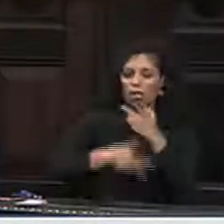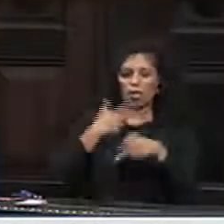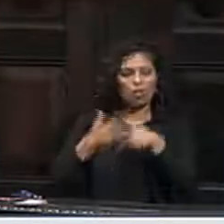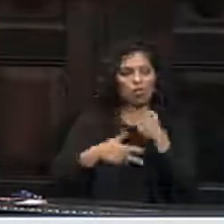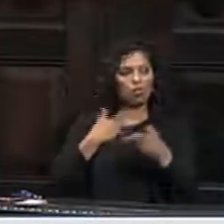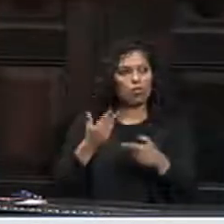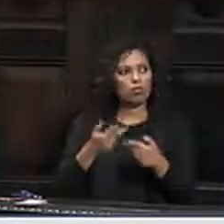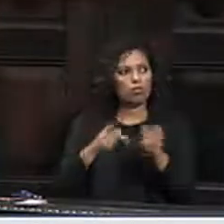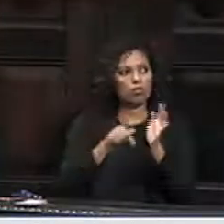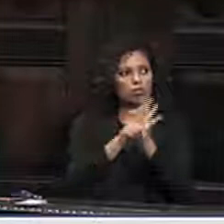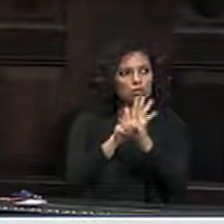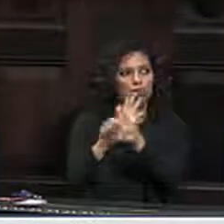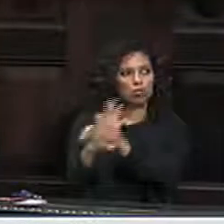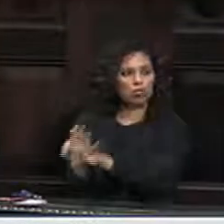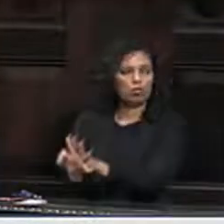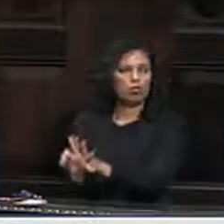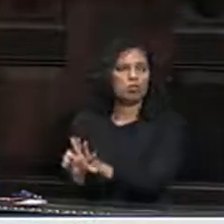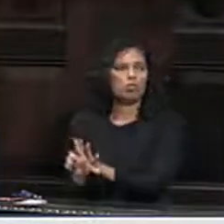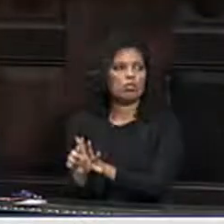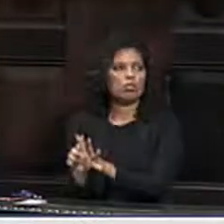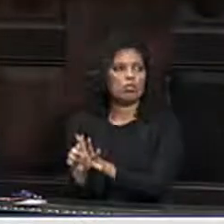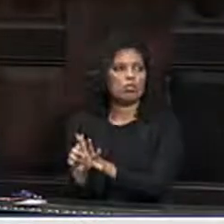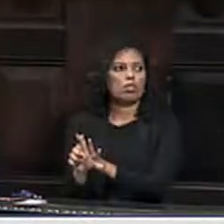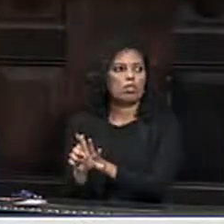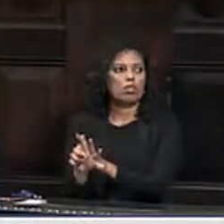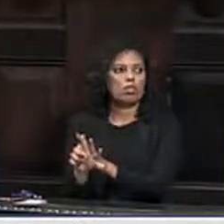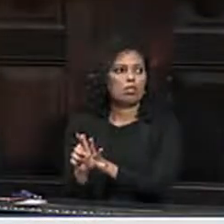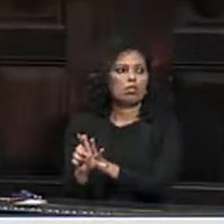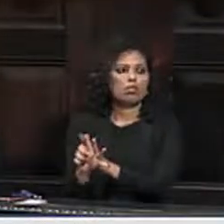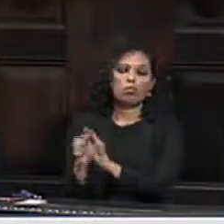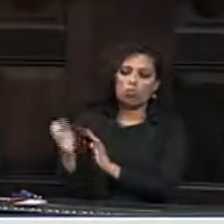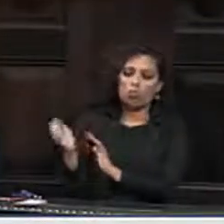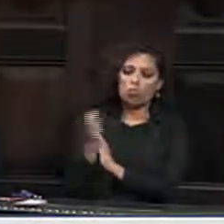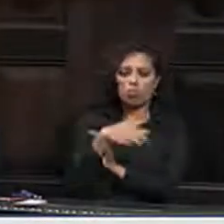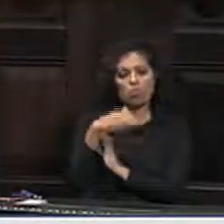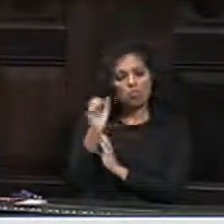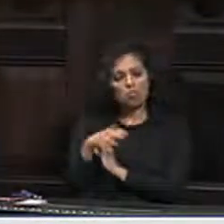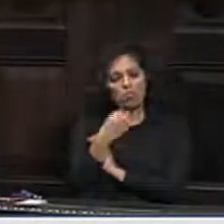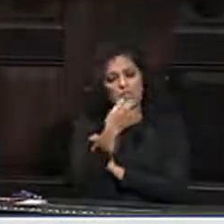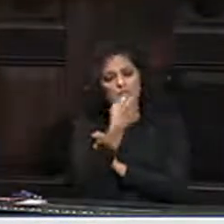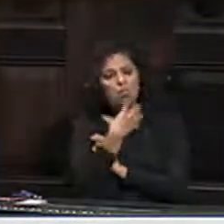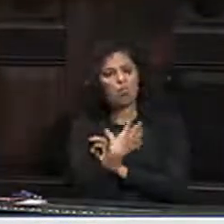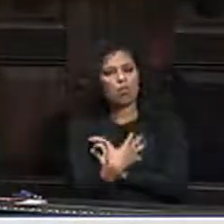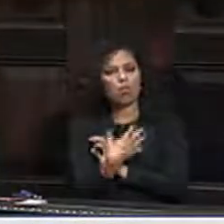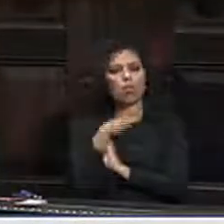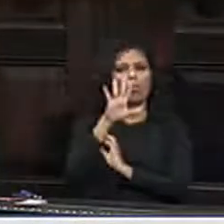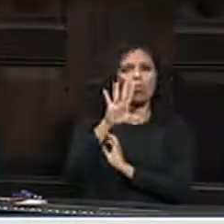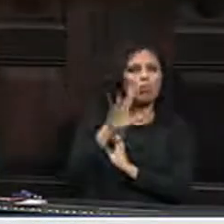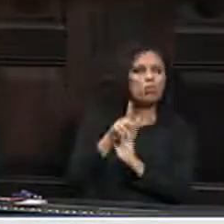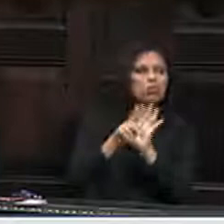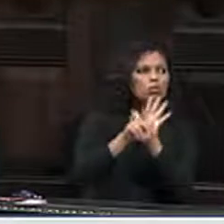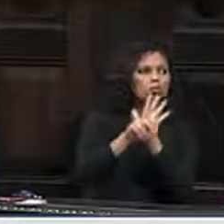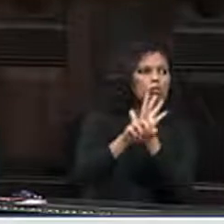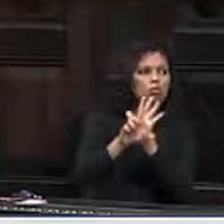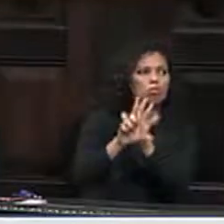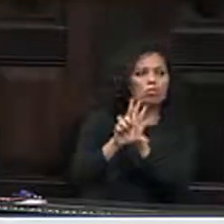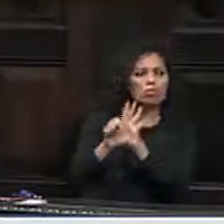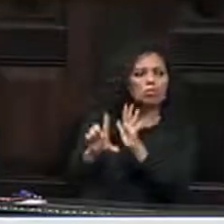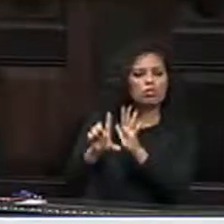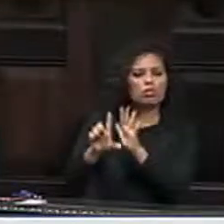projeto piloto seria válido, mas como um projeto